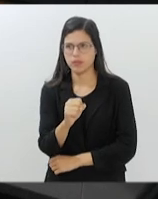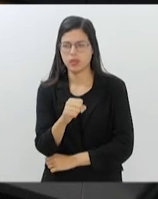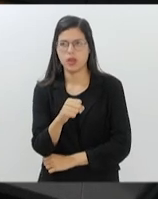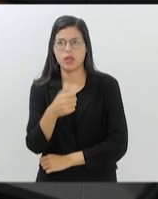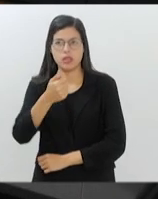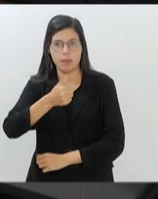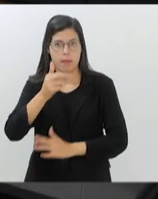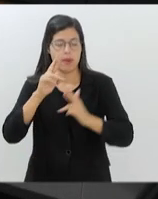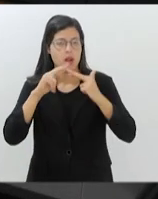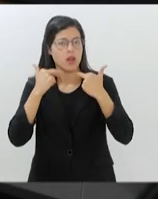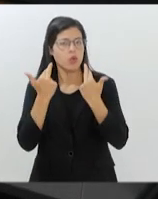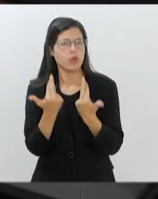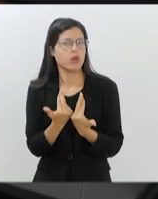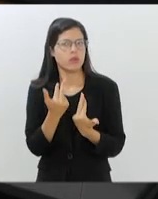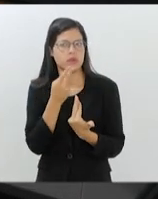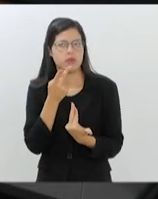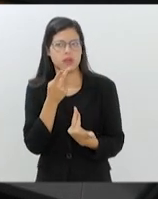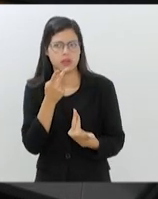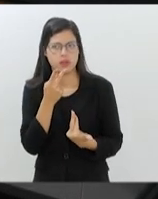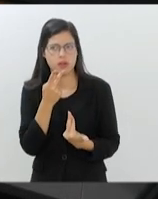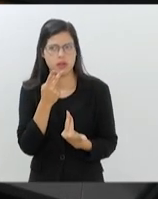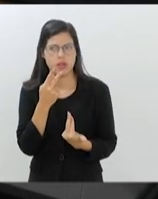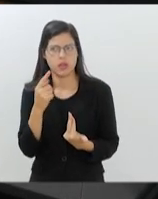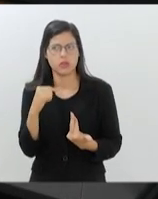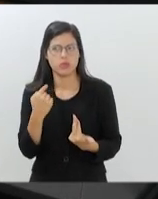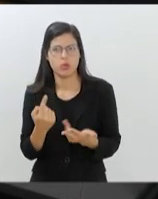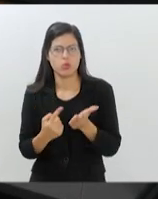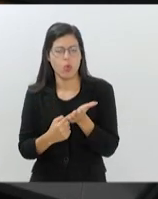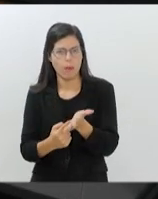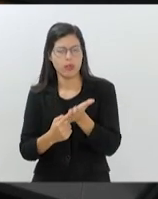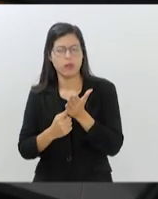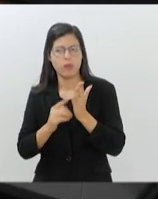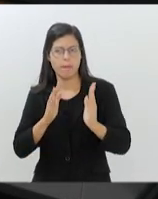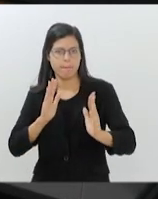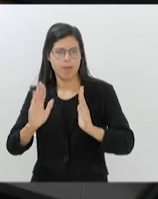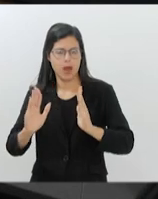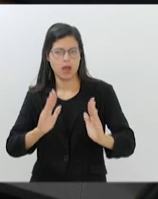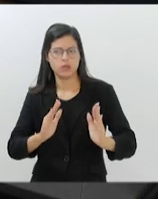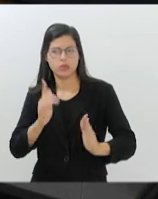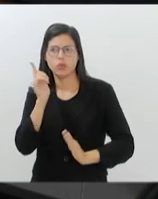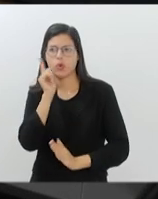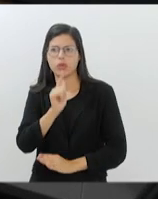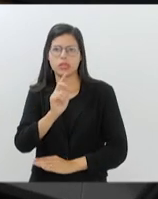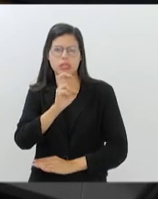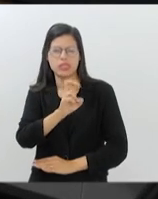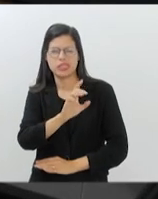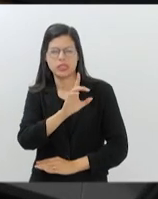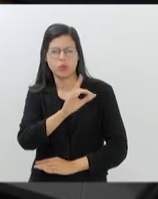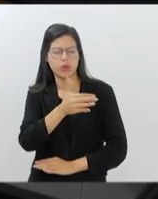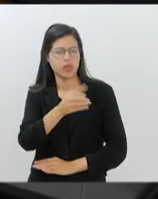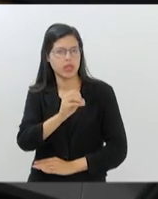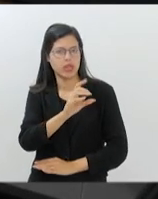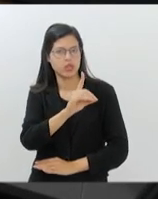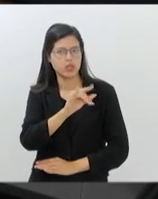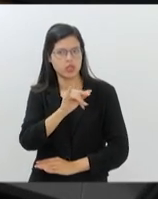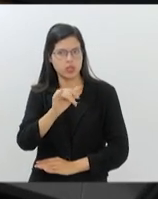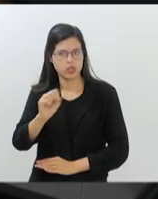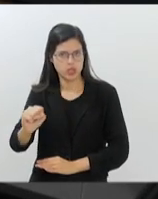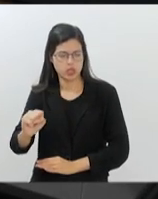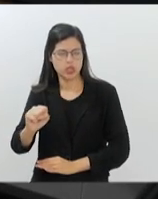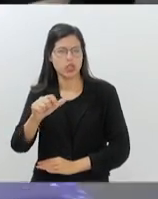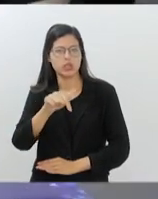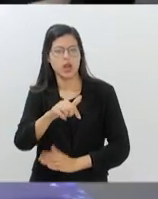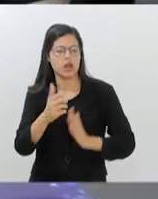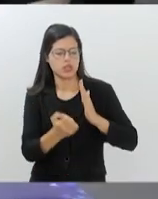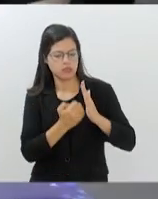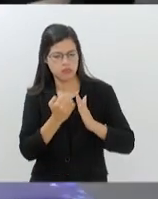qual mencionei aqui para vossa excelência nós combinamos um prazo olha Vocês conseguem nos apresentar em cinco em 10 dias as agências confirmam